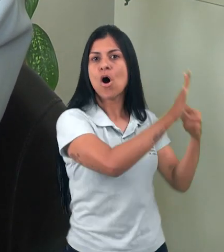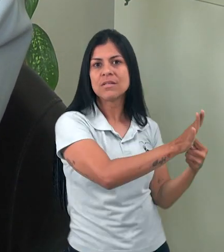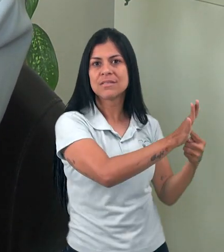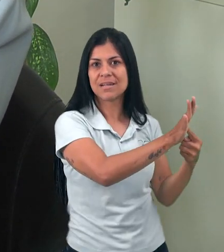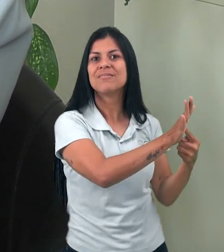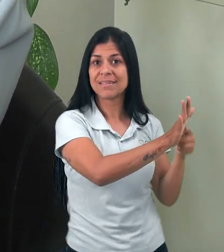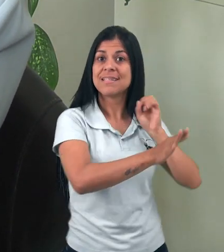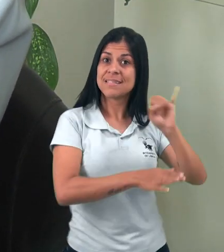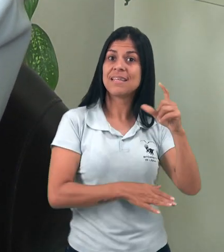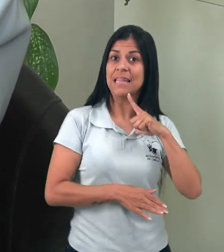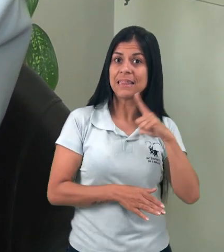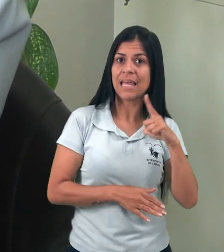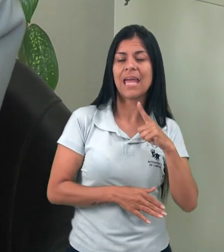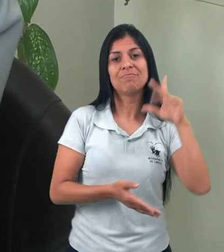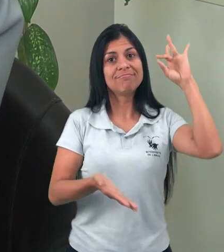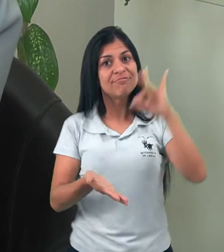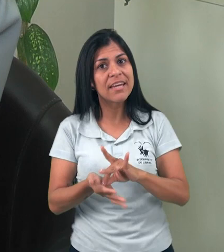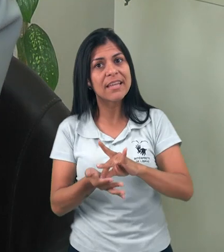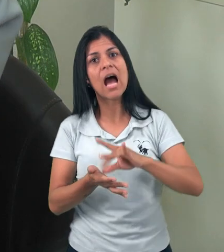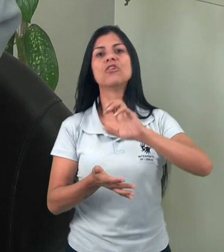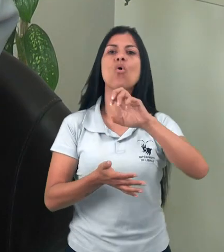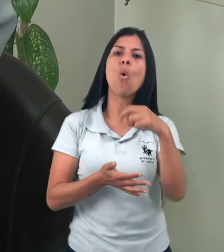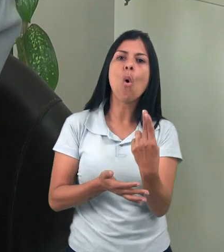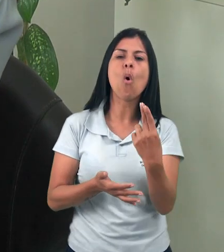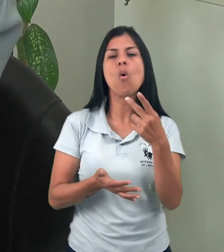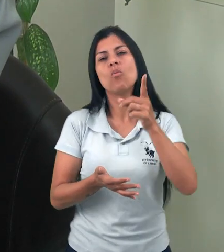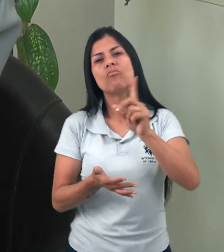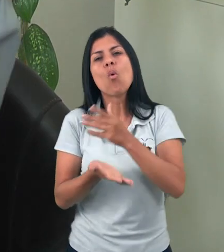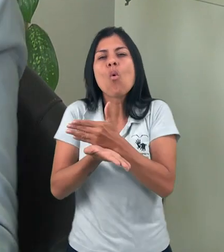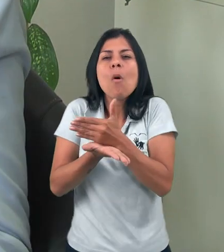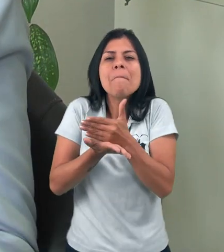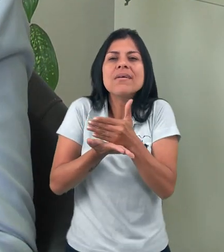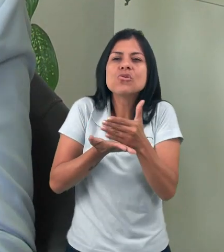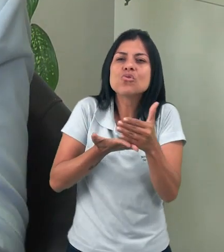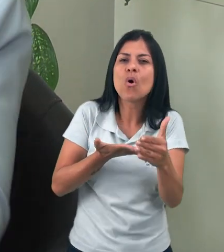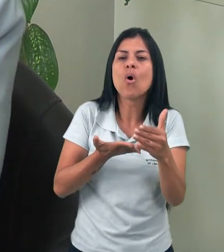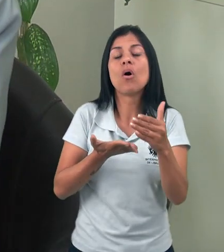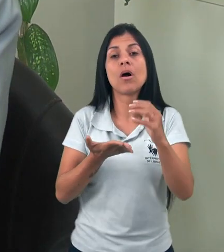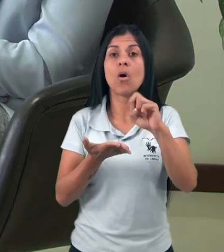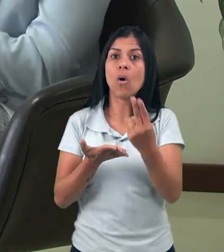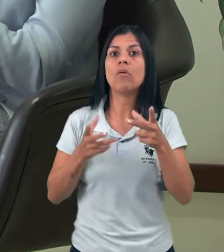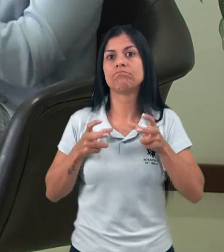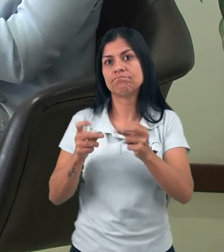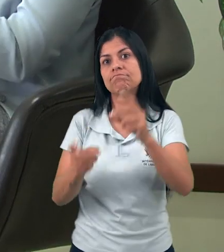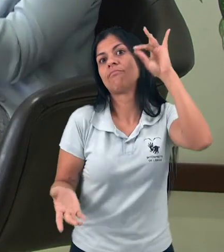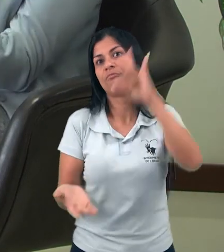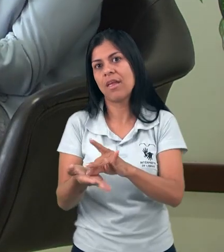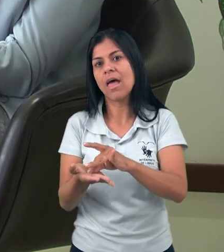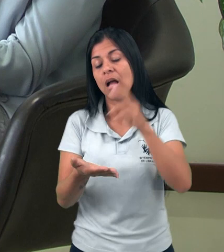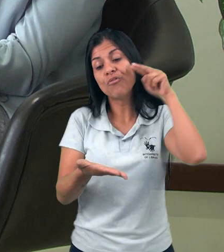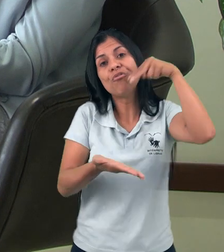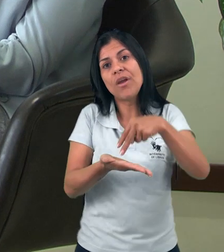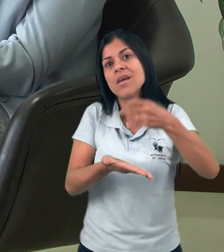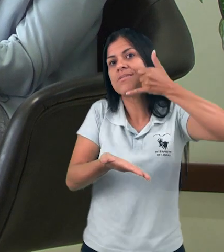da lesão e caracteriza como uma possível lesão ou já uma lesão cutânea oncológica. E com isso